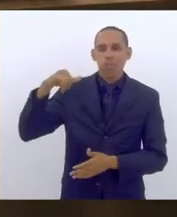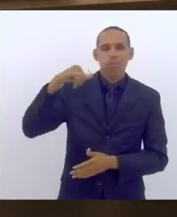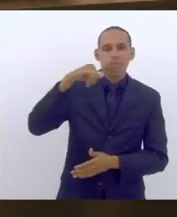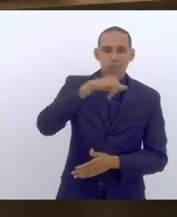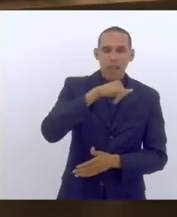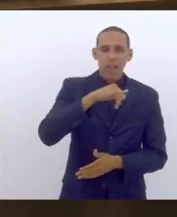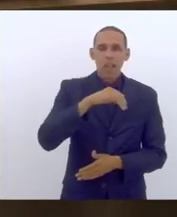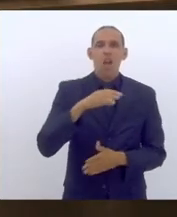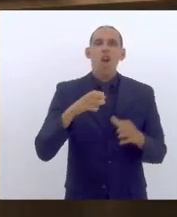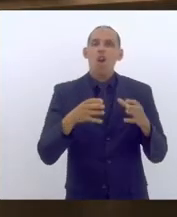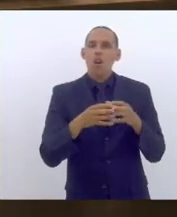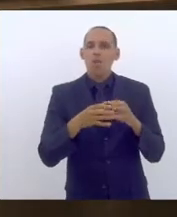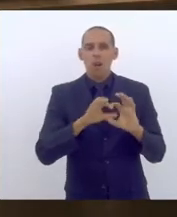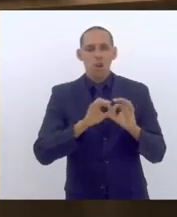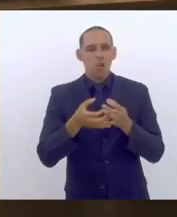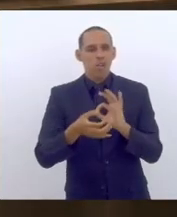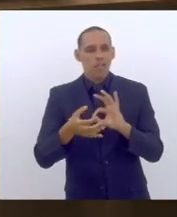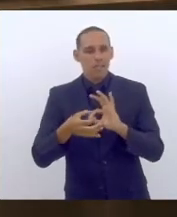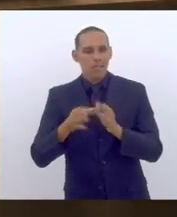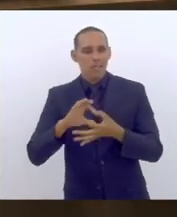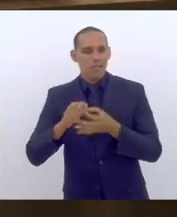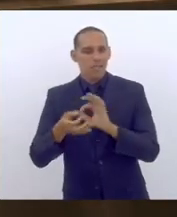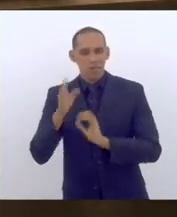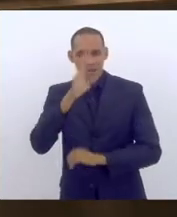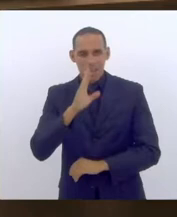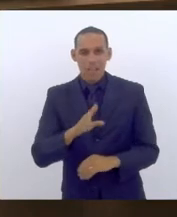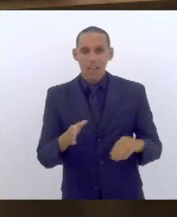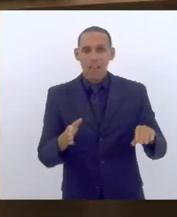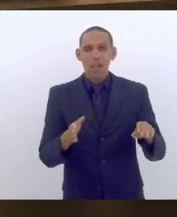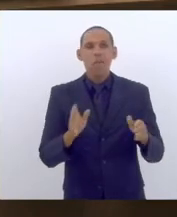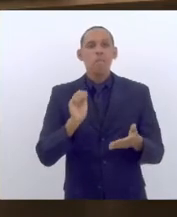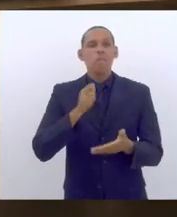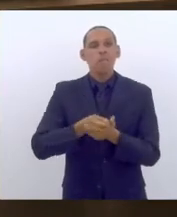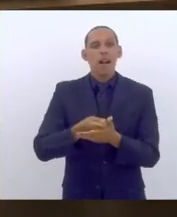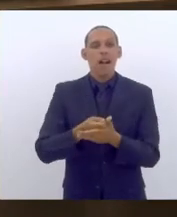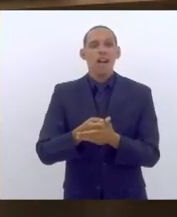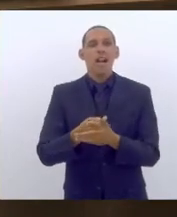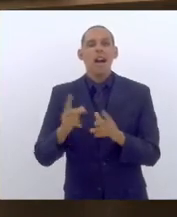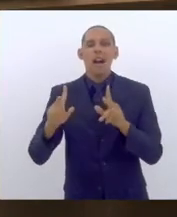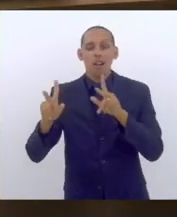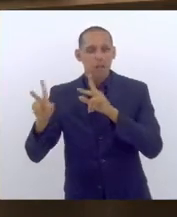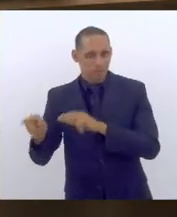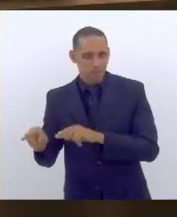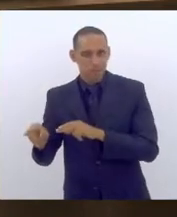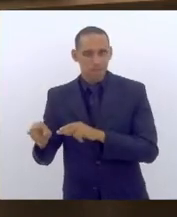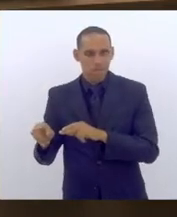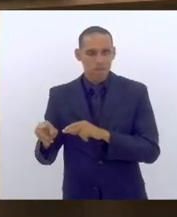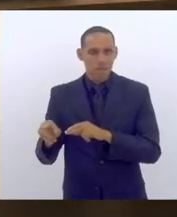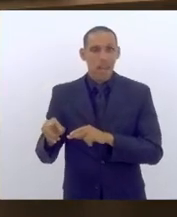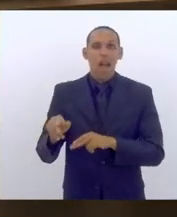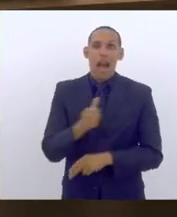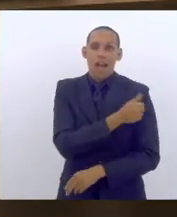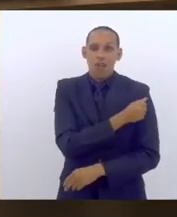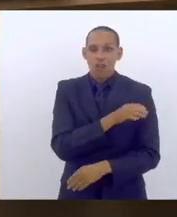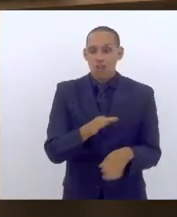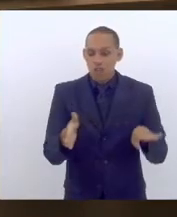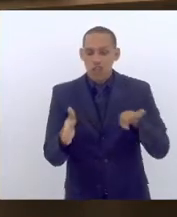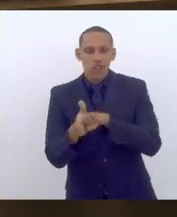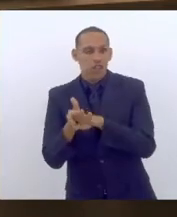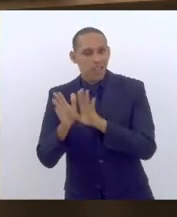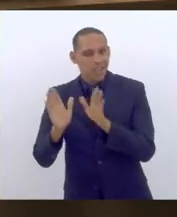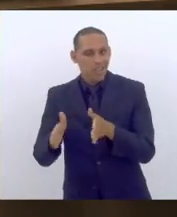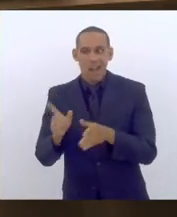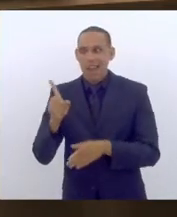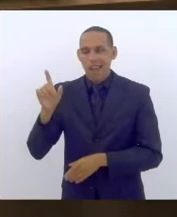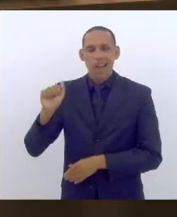estudantes de todo o Brasil já estão chegando Aracaju se preparando para participar dos jogos da Juventude mas